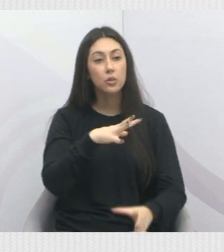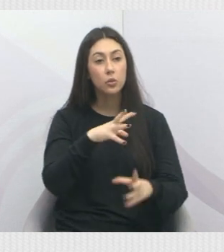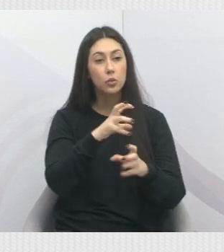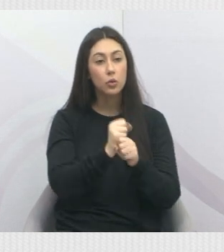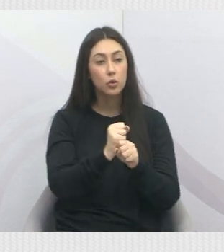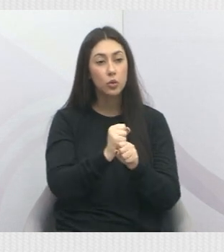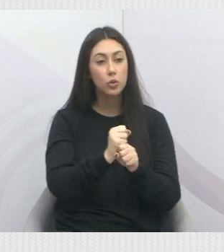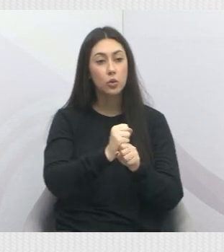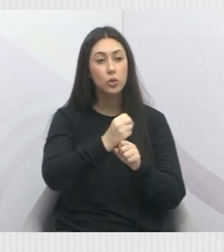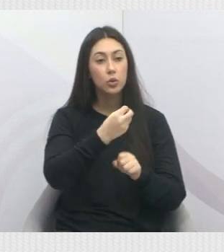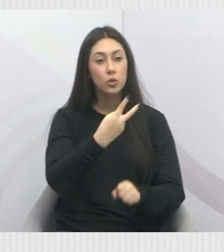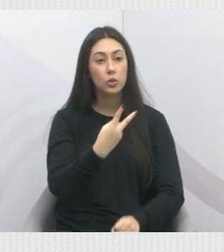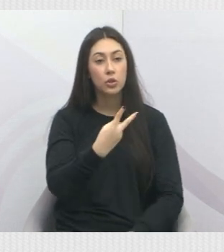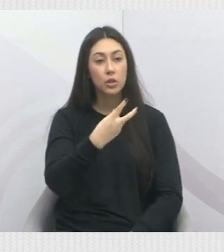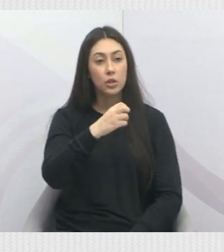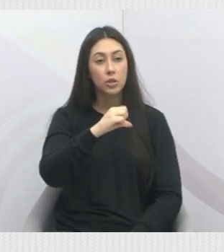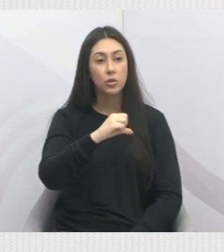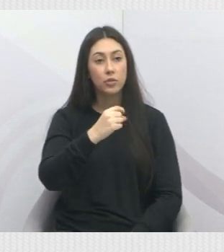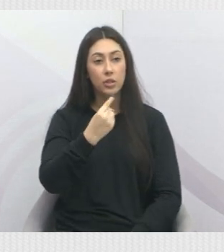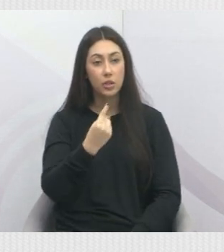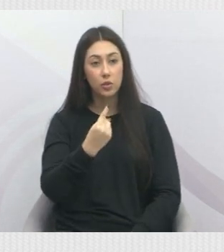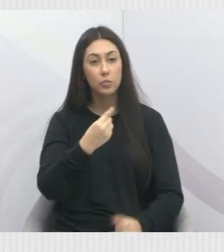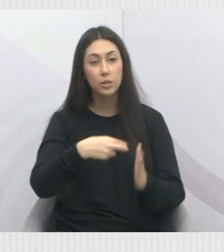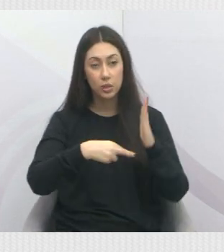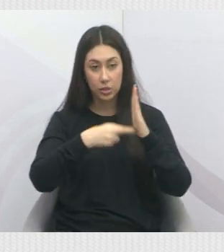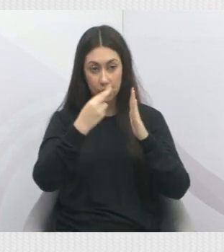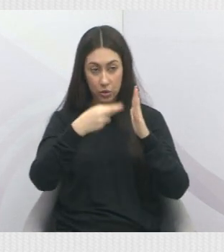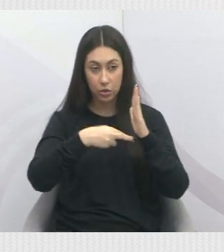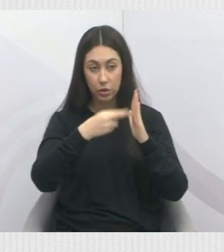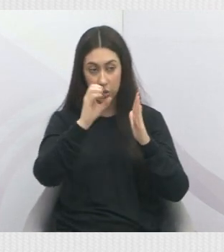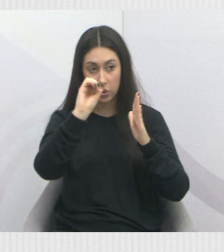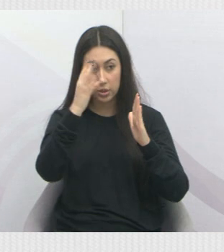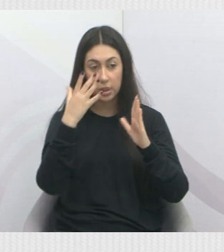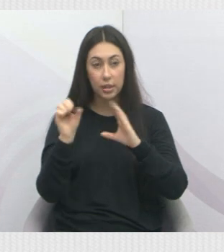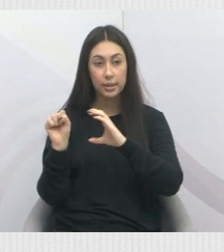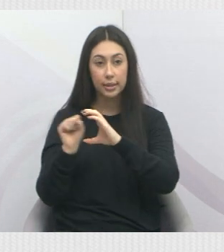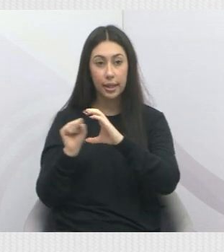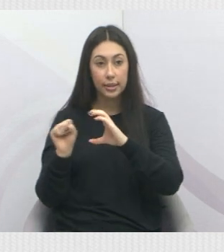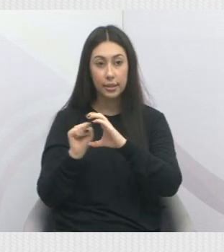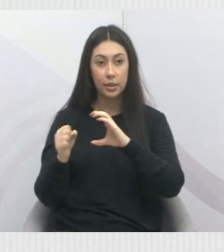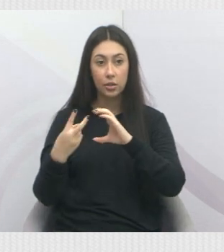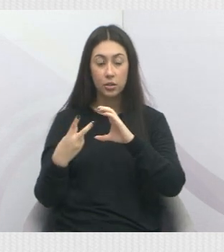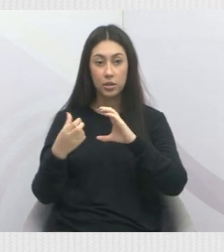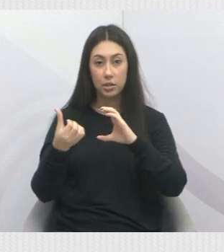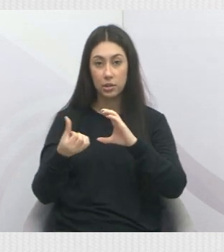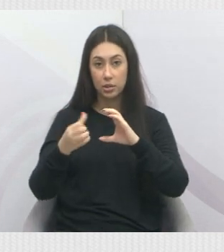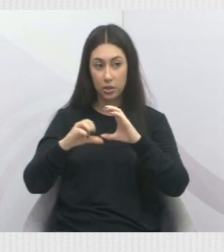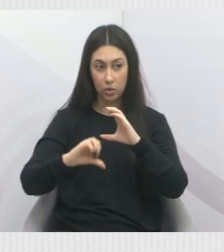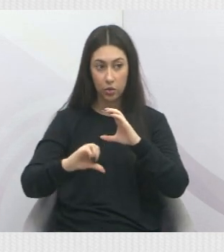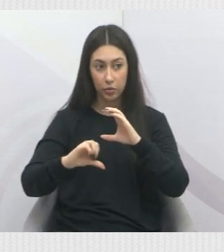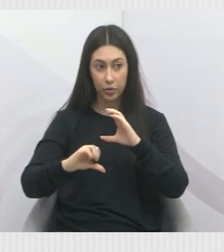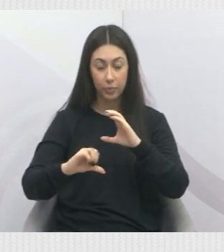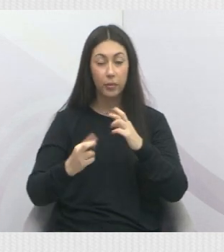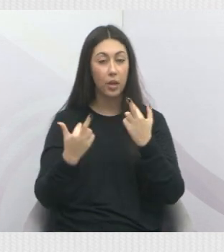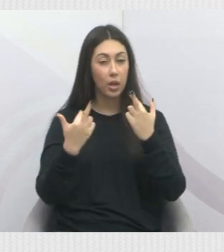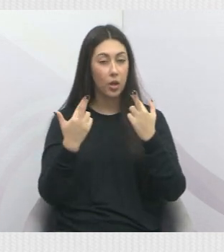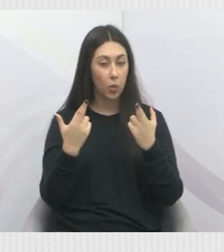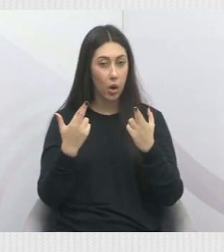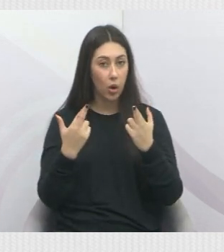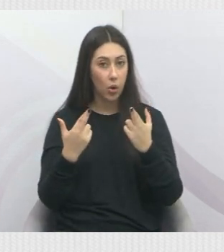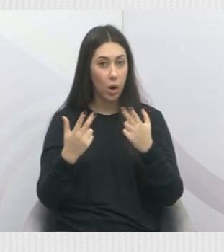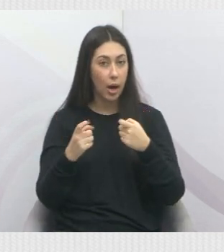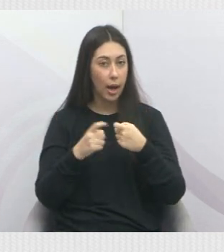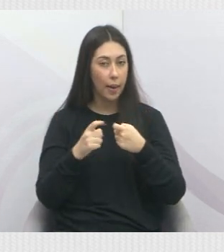291 cirurgias eletivas realizadas e na Santa Casa 269. Foi o que a doutora Águida estava